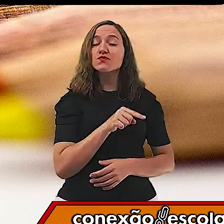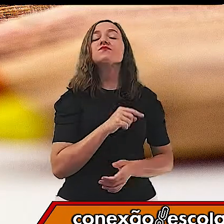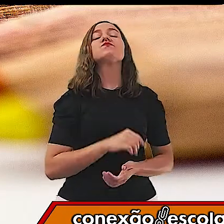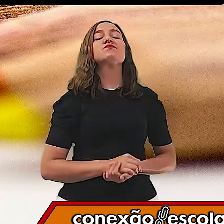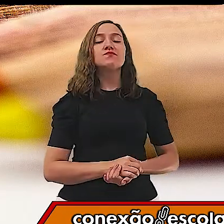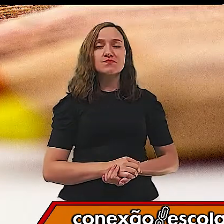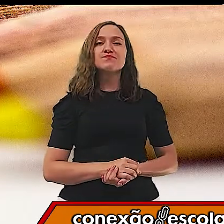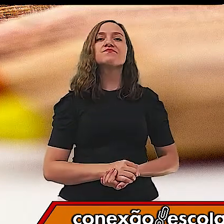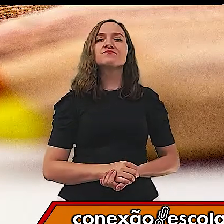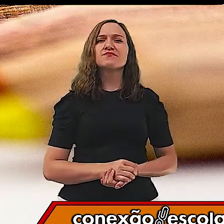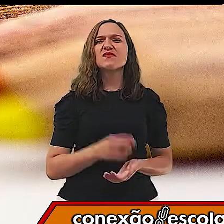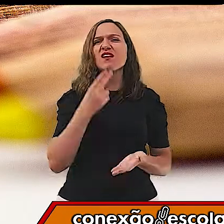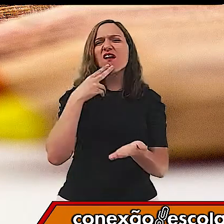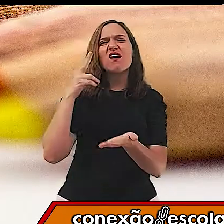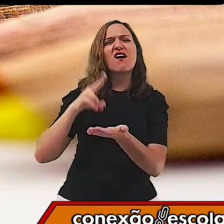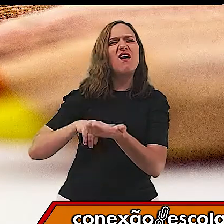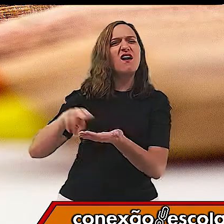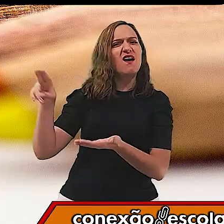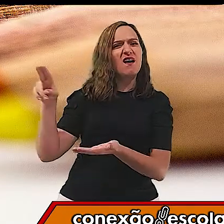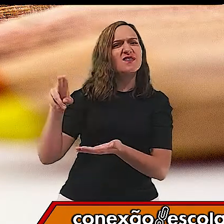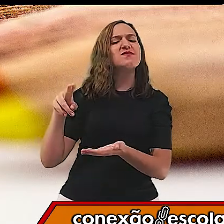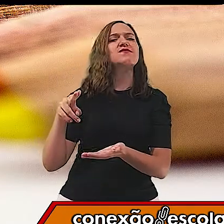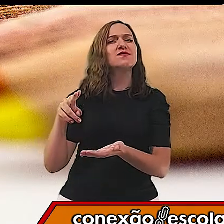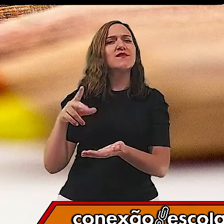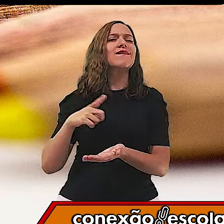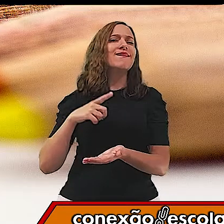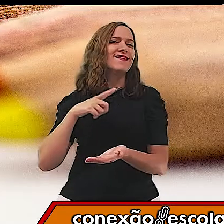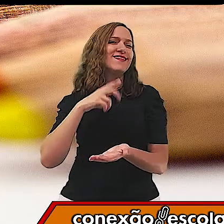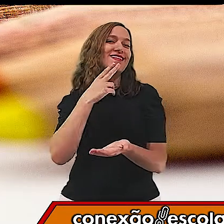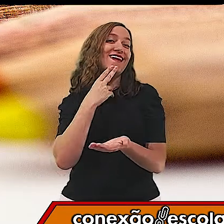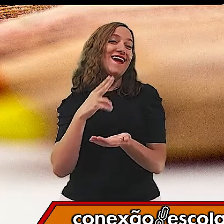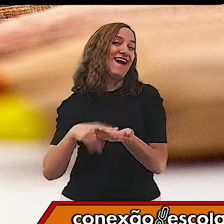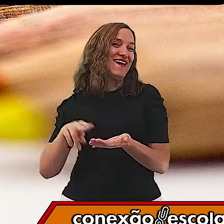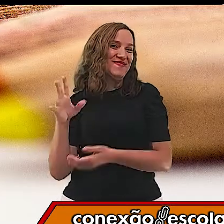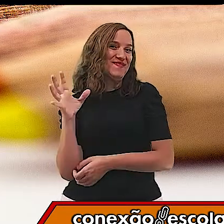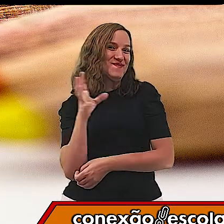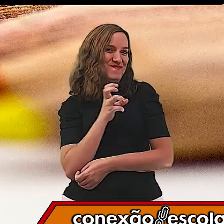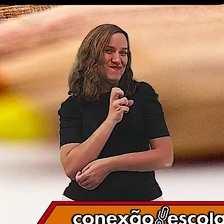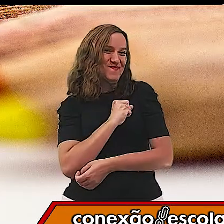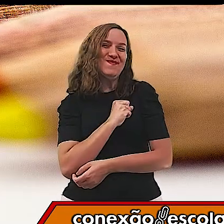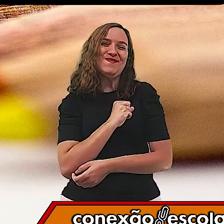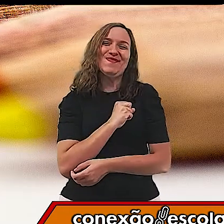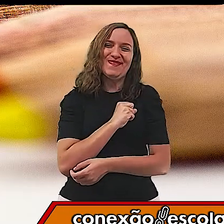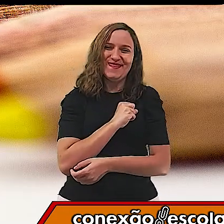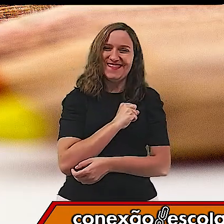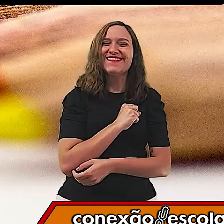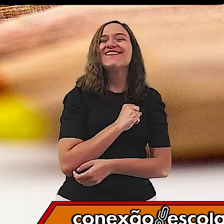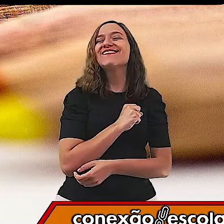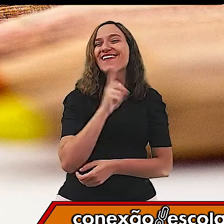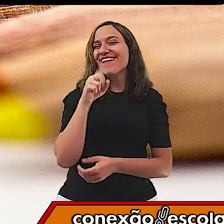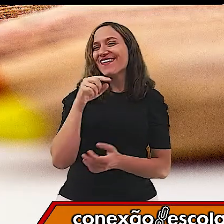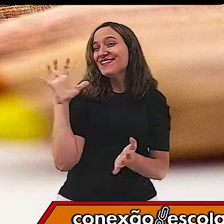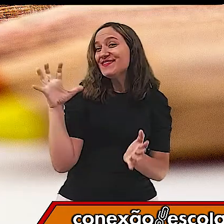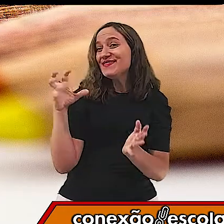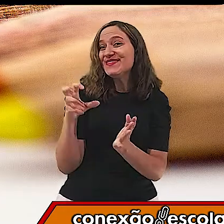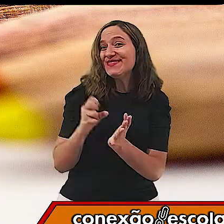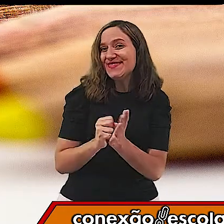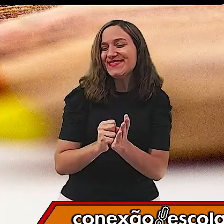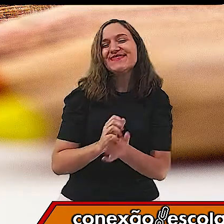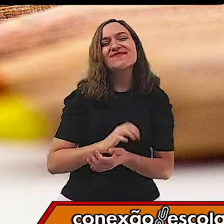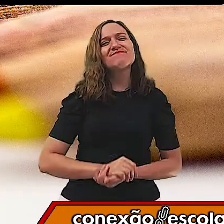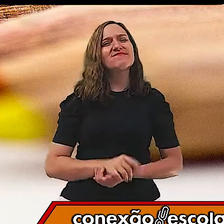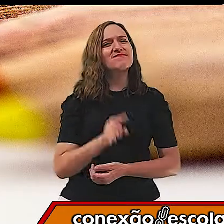Tia Isabela, e carta? Ah, tem umas cartas de amores. Isso é o quê? Um registro? Será